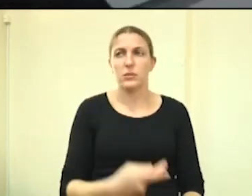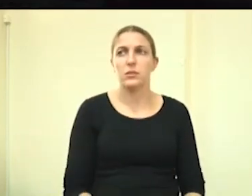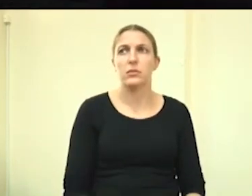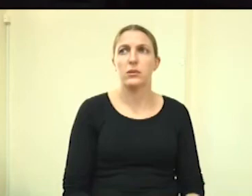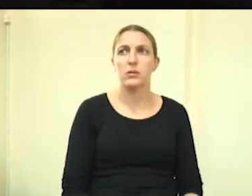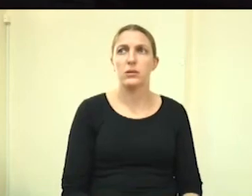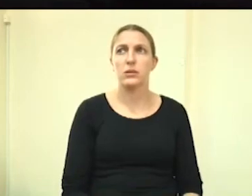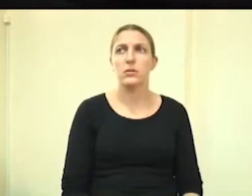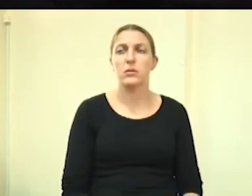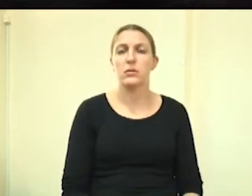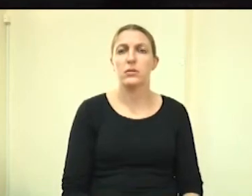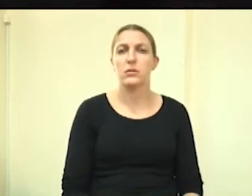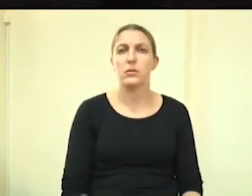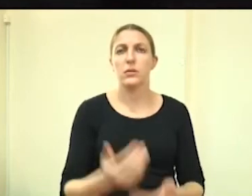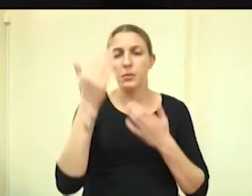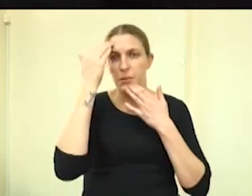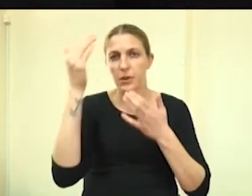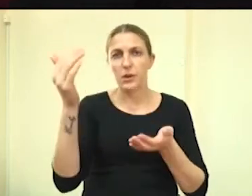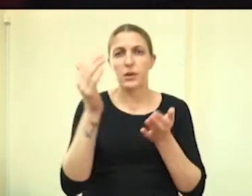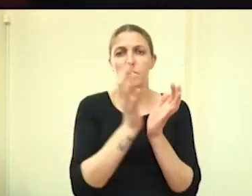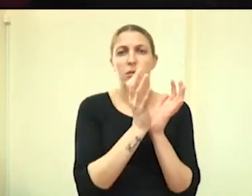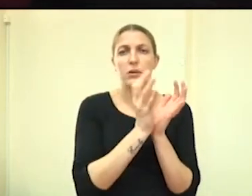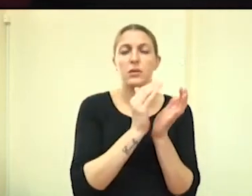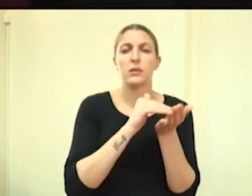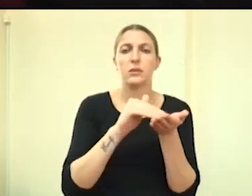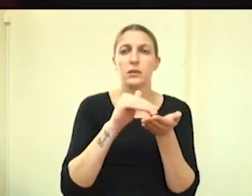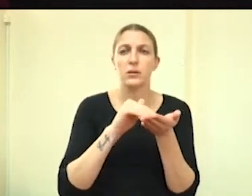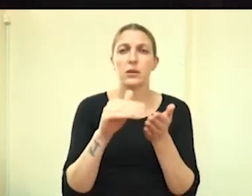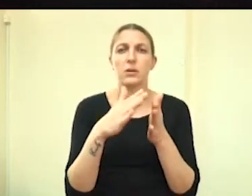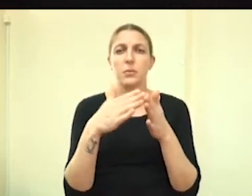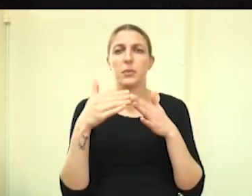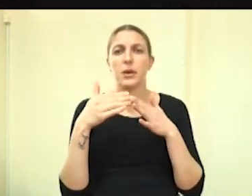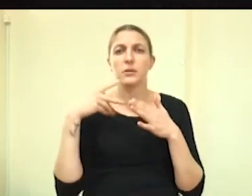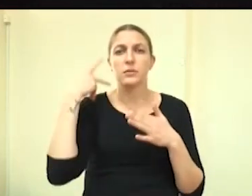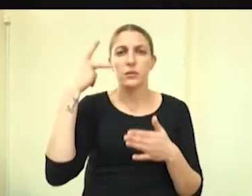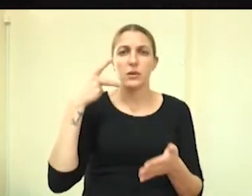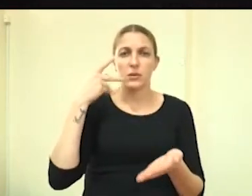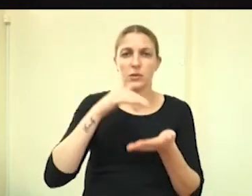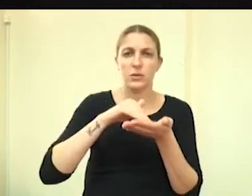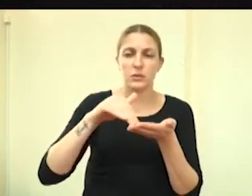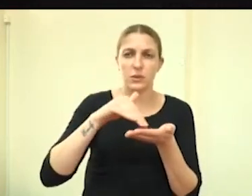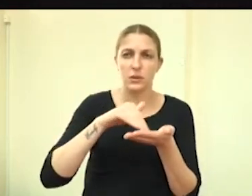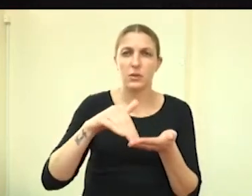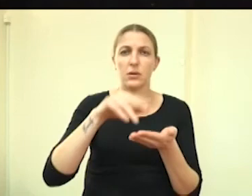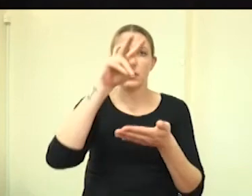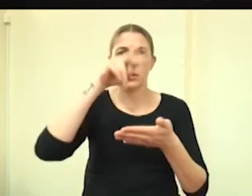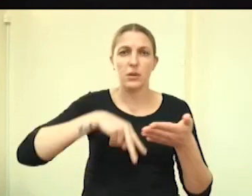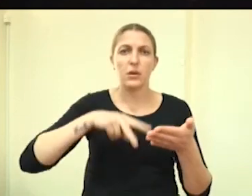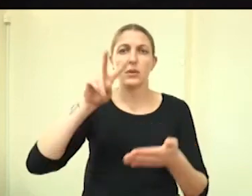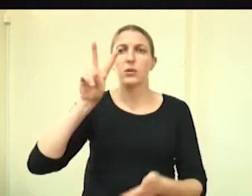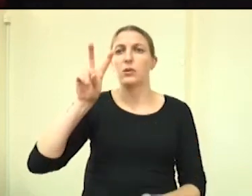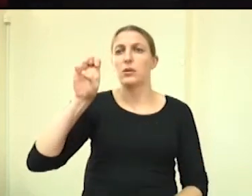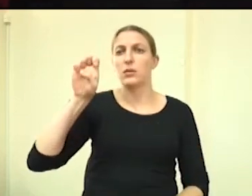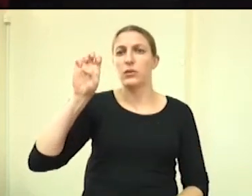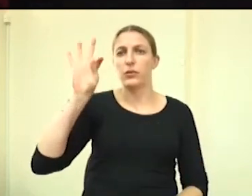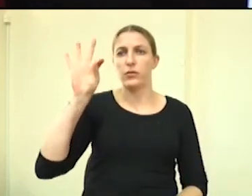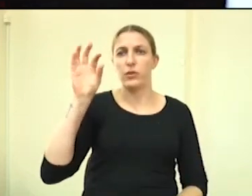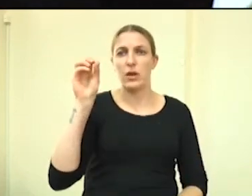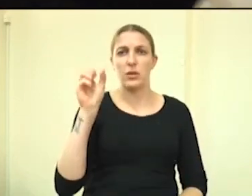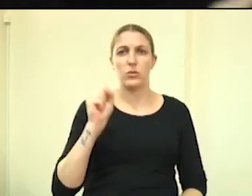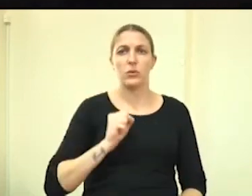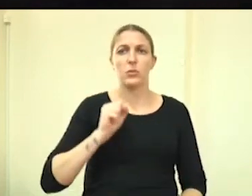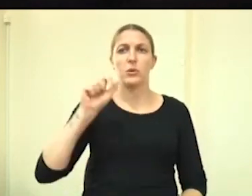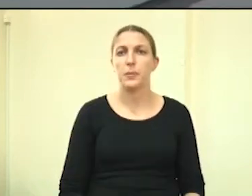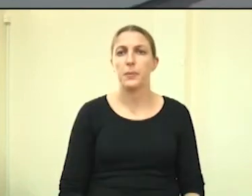presidente. Obrigado, nobre colega secretário. Solicito agora ao vereador secretário que proceda à leitura do veto número